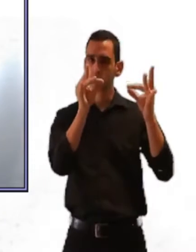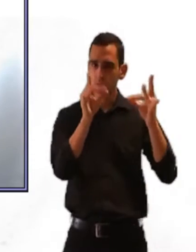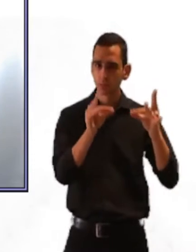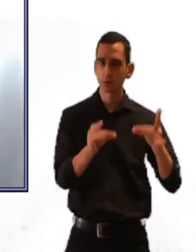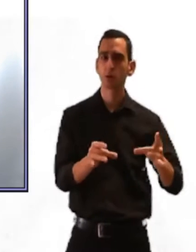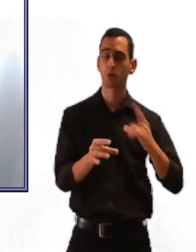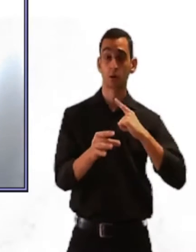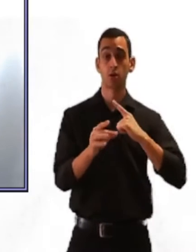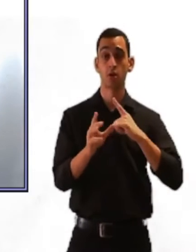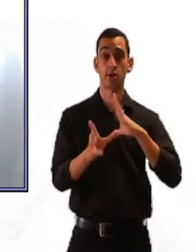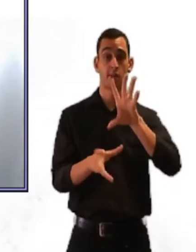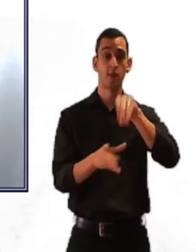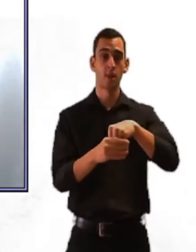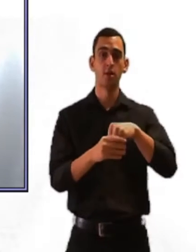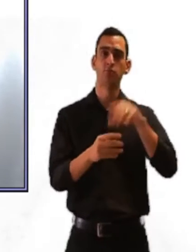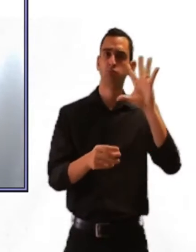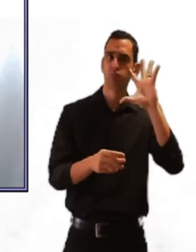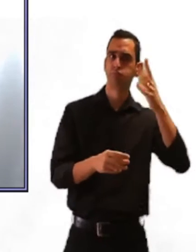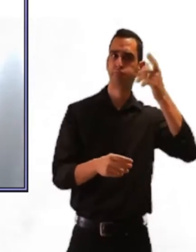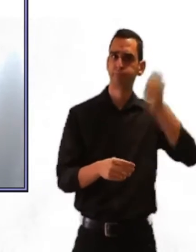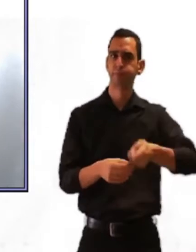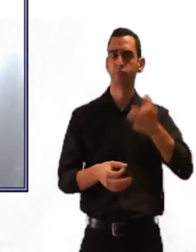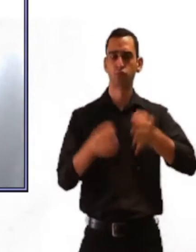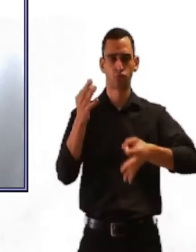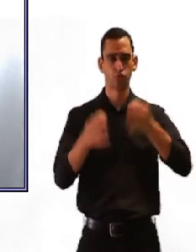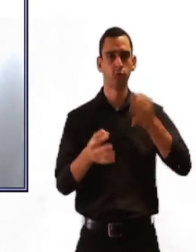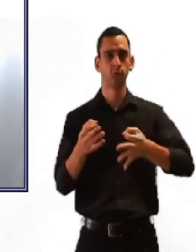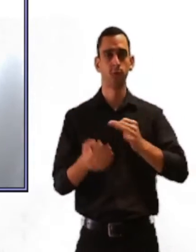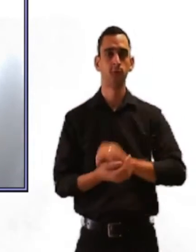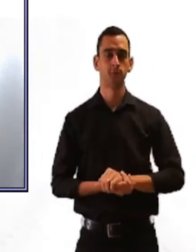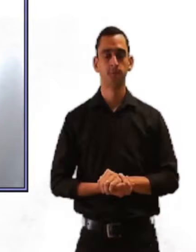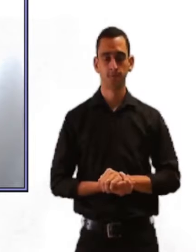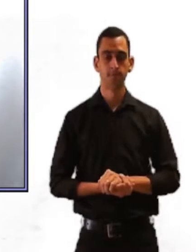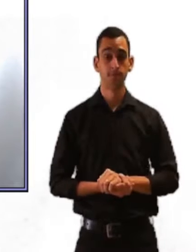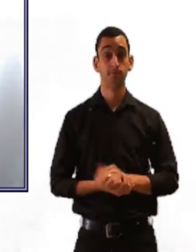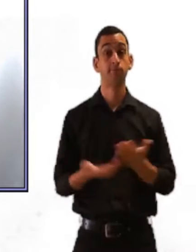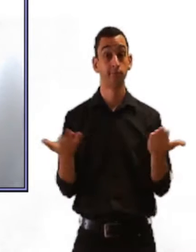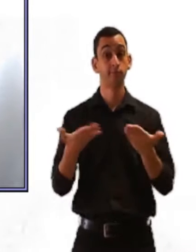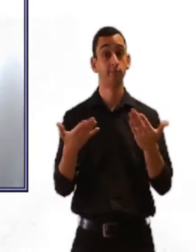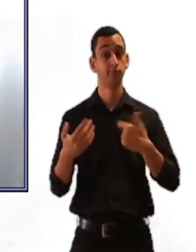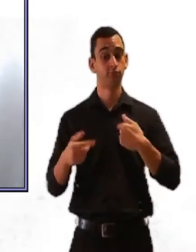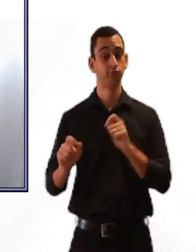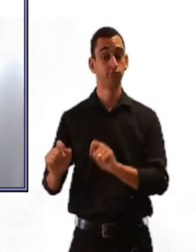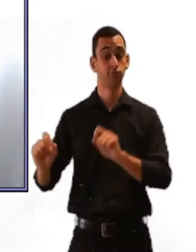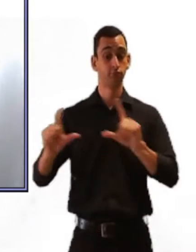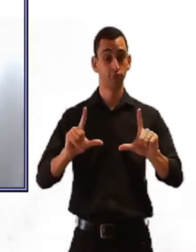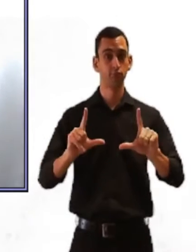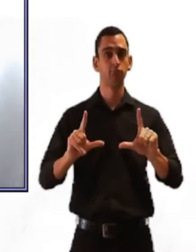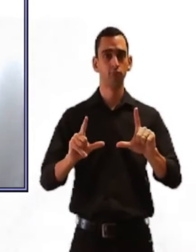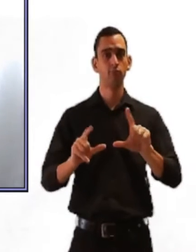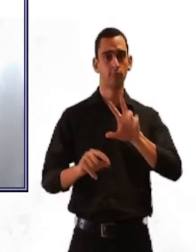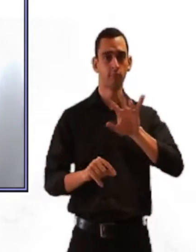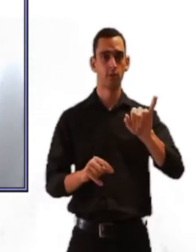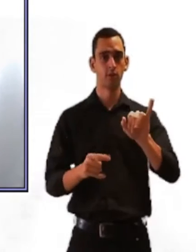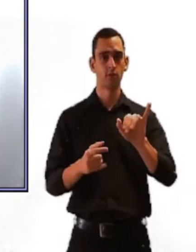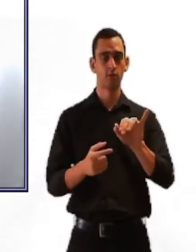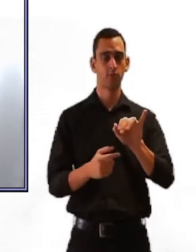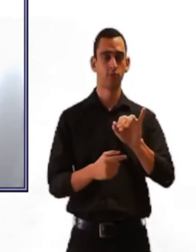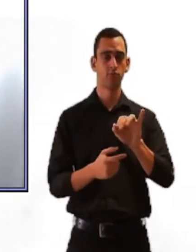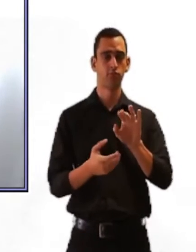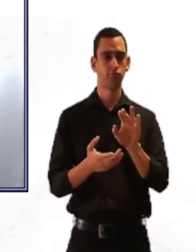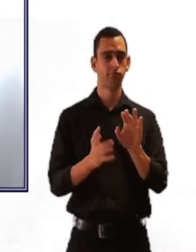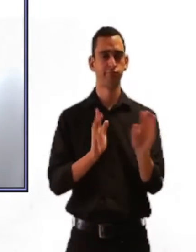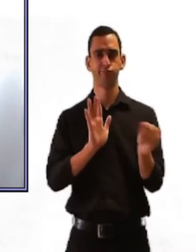ortodoxa da teoria da decisão judicial. Então, eu vou compartilhando aqui com vocês. E como muitos aí